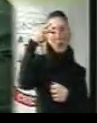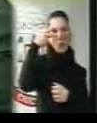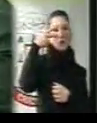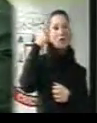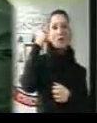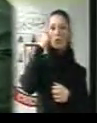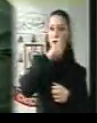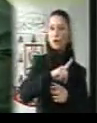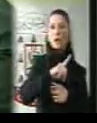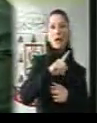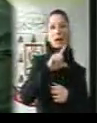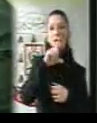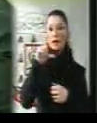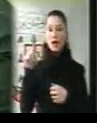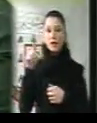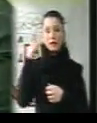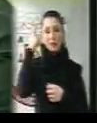contemplado,